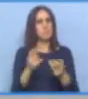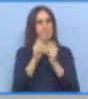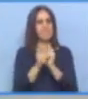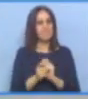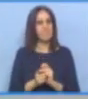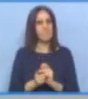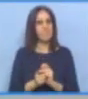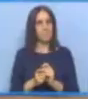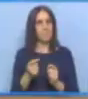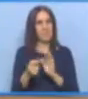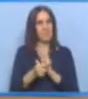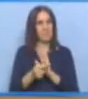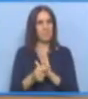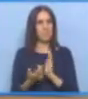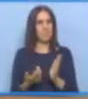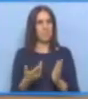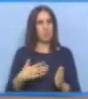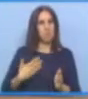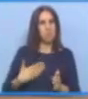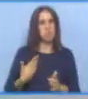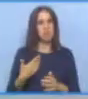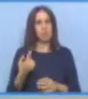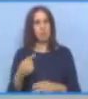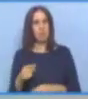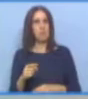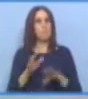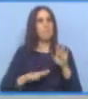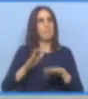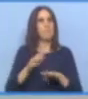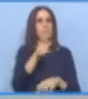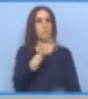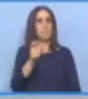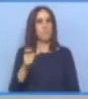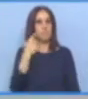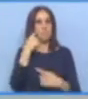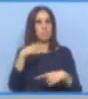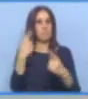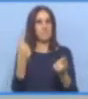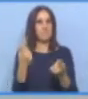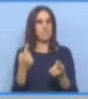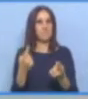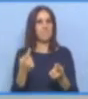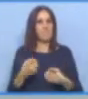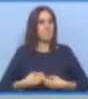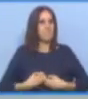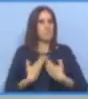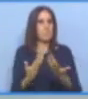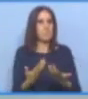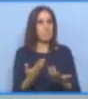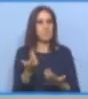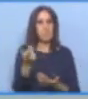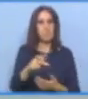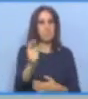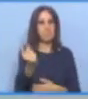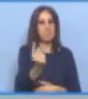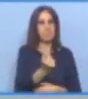não é? Essas imagens negativas e de receios e de medos que às vezes as pessoas apresentam espontaneamente perante a